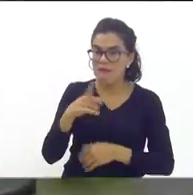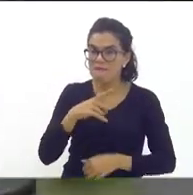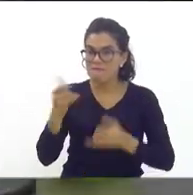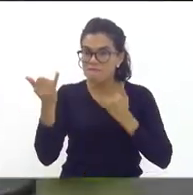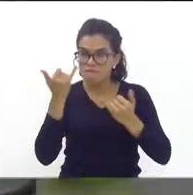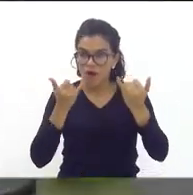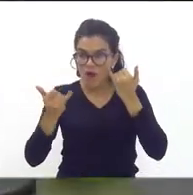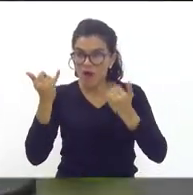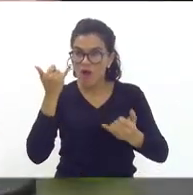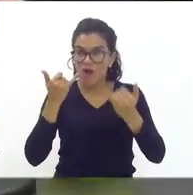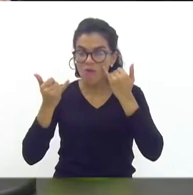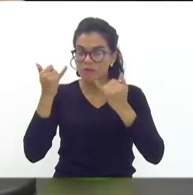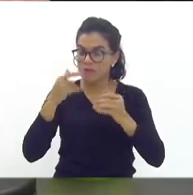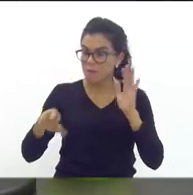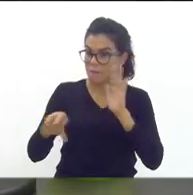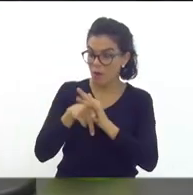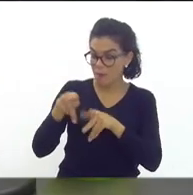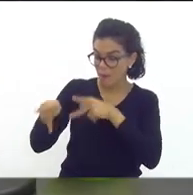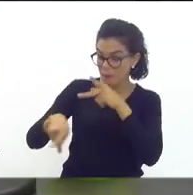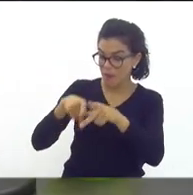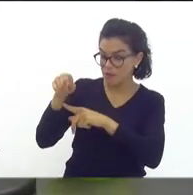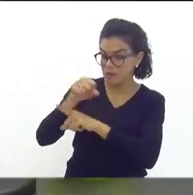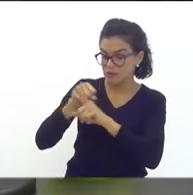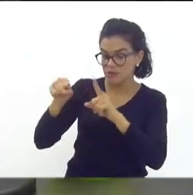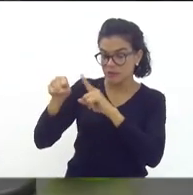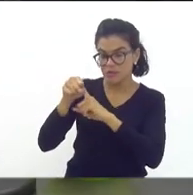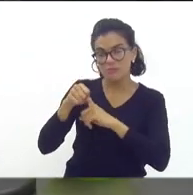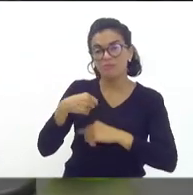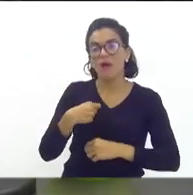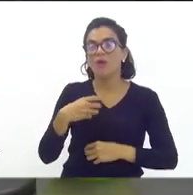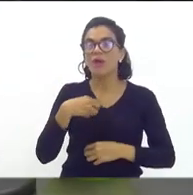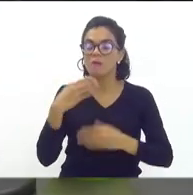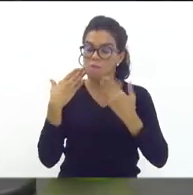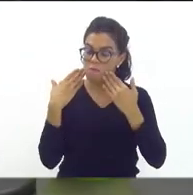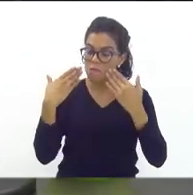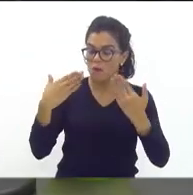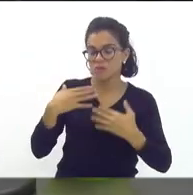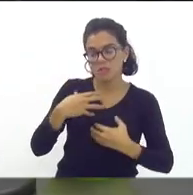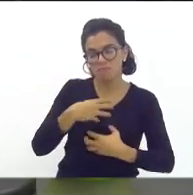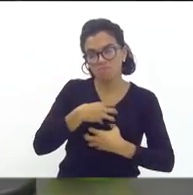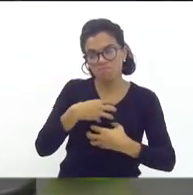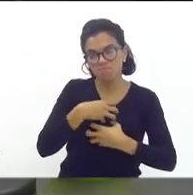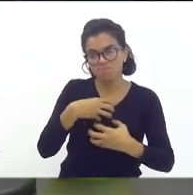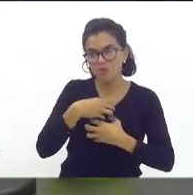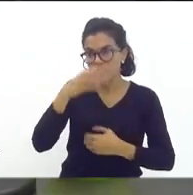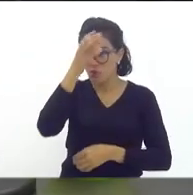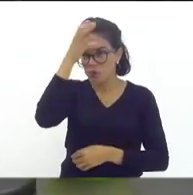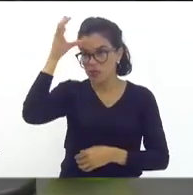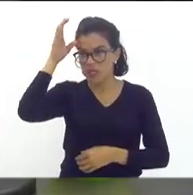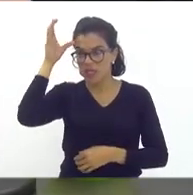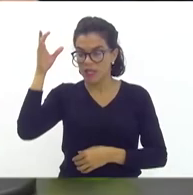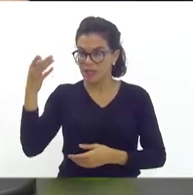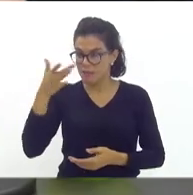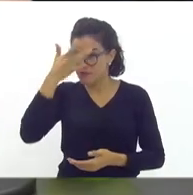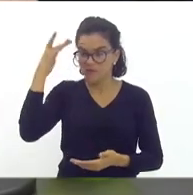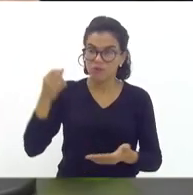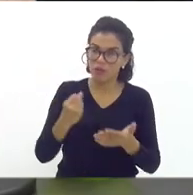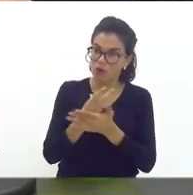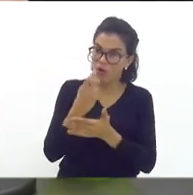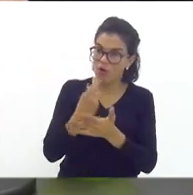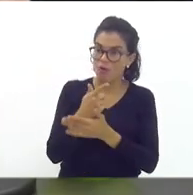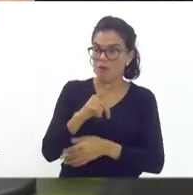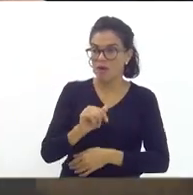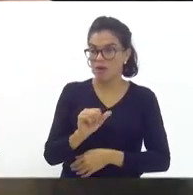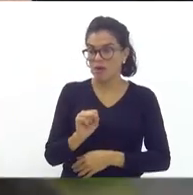da ponta da sociedade para trazer o sentimento da da da do Consumidor do usuário entendeu então Ou seja